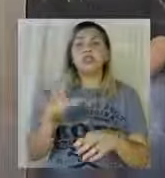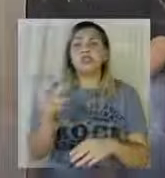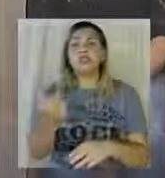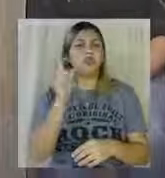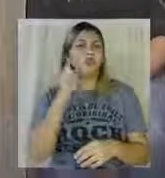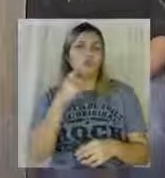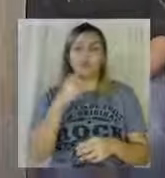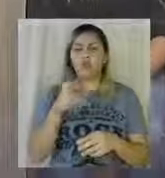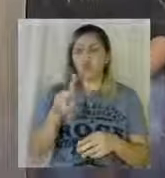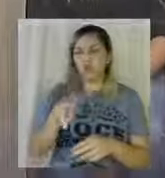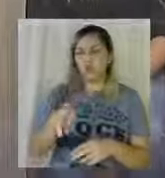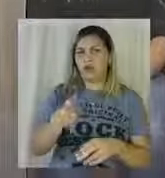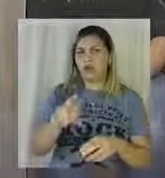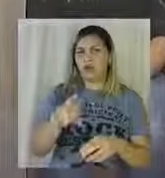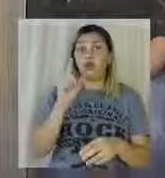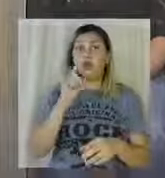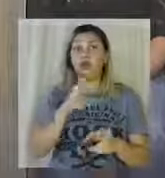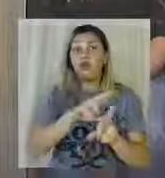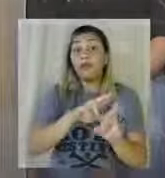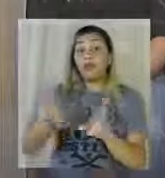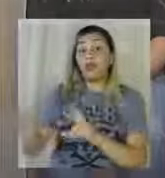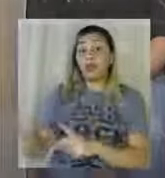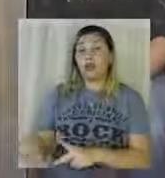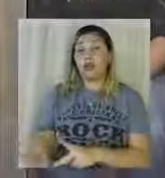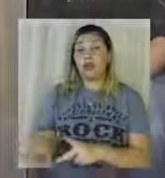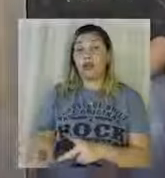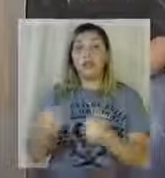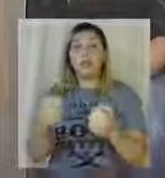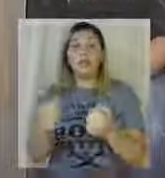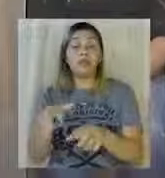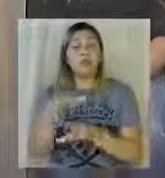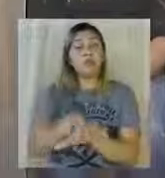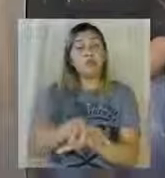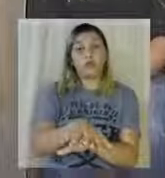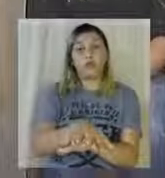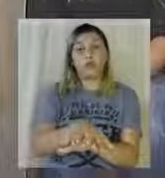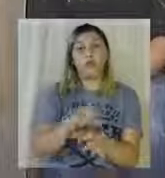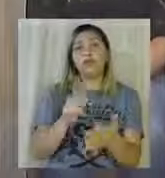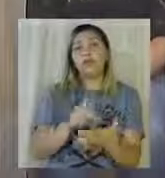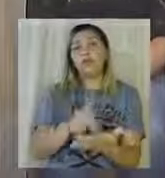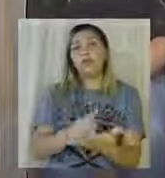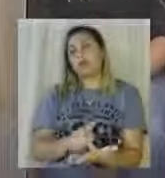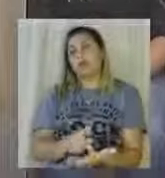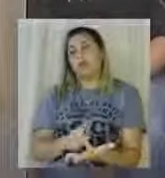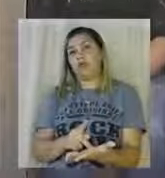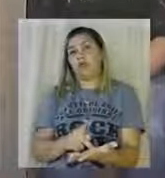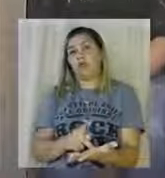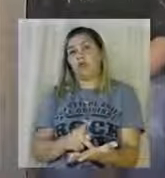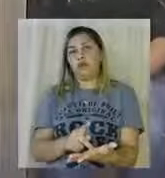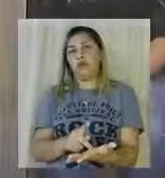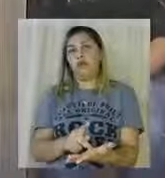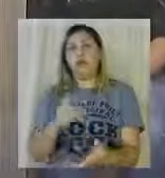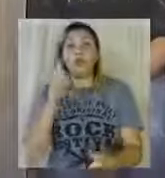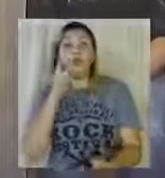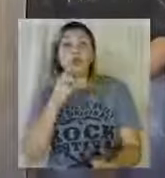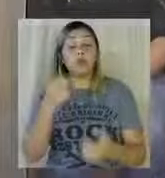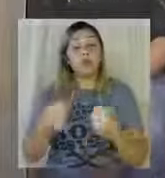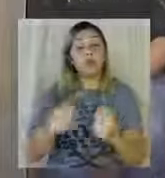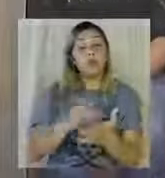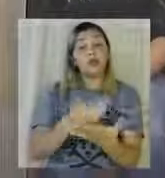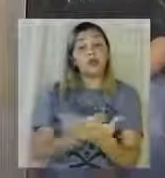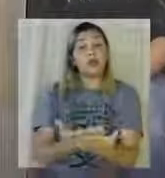somos diferentes. Precisa incluir de fato e perceber que o surdo ele precisa de um intérprete,